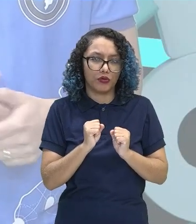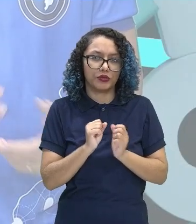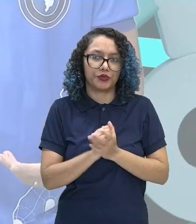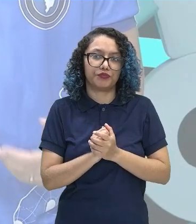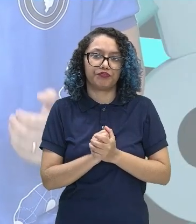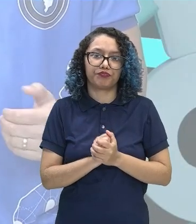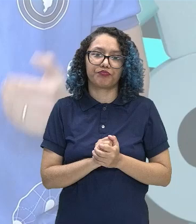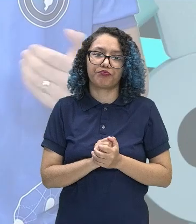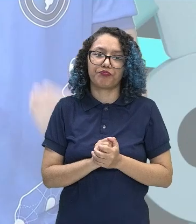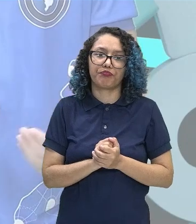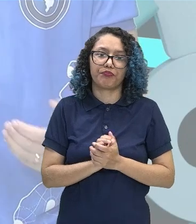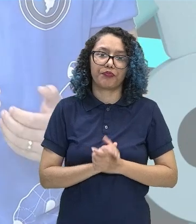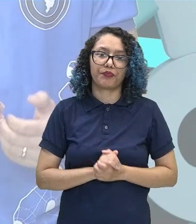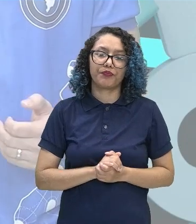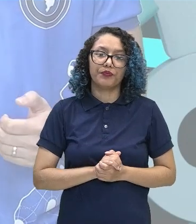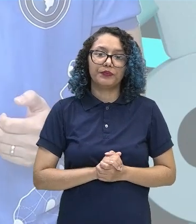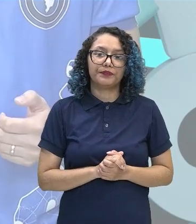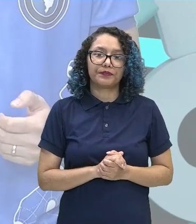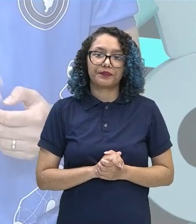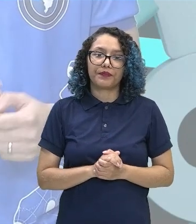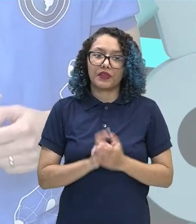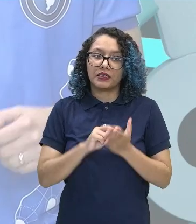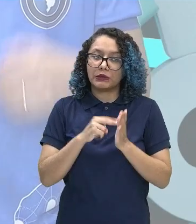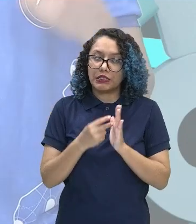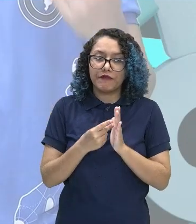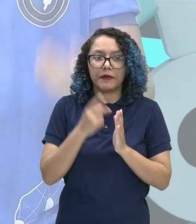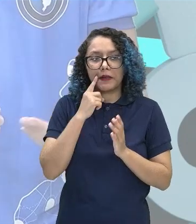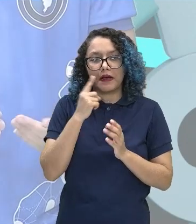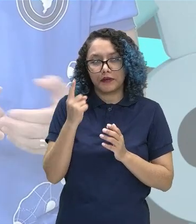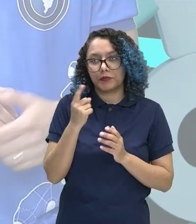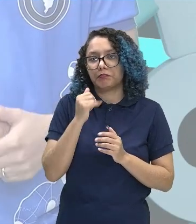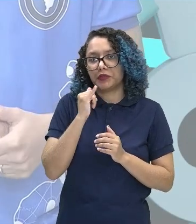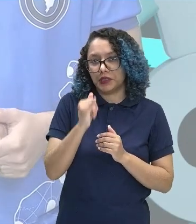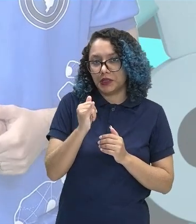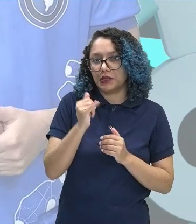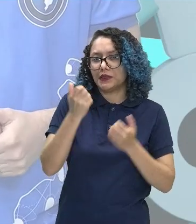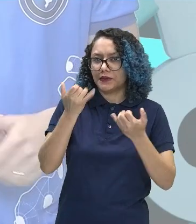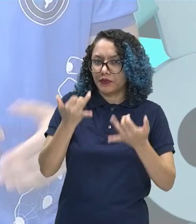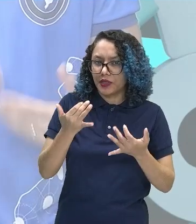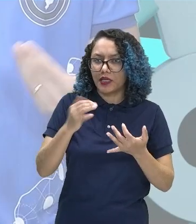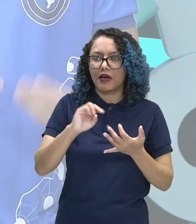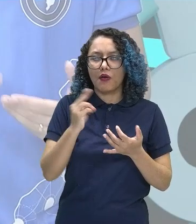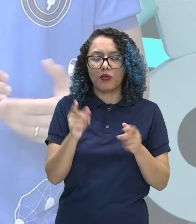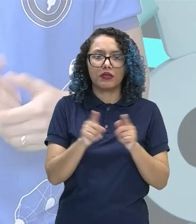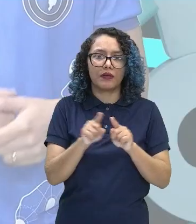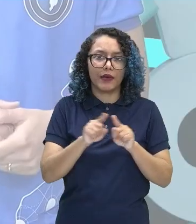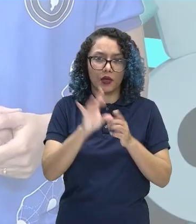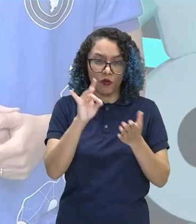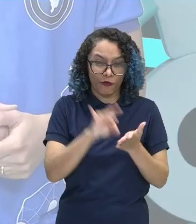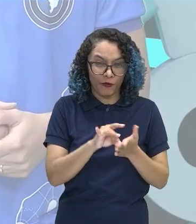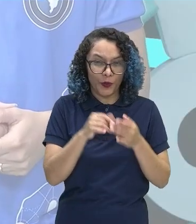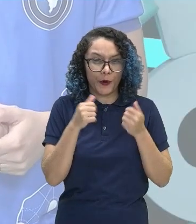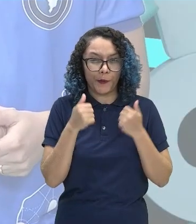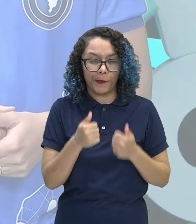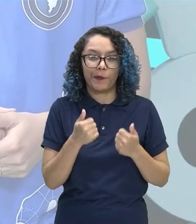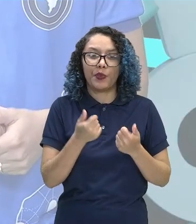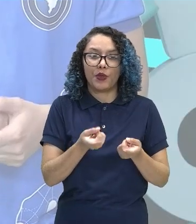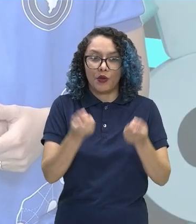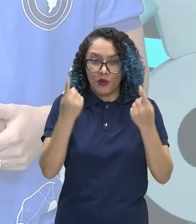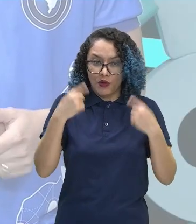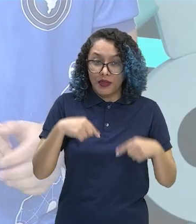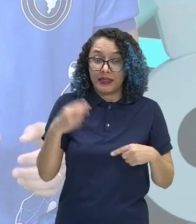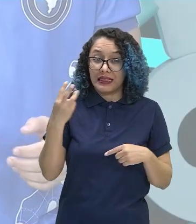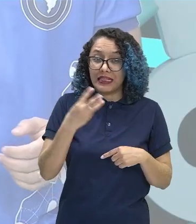significam isso, né? Ele disse, explica, confirma, né? A gente tem mais uma expressão aqui,